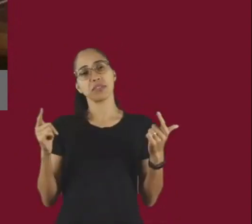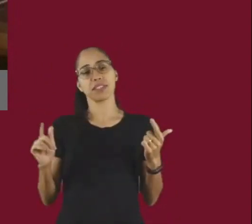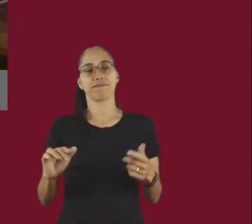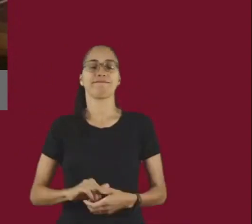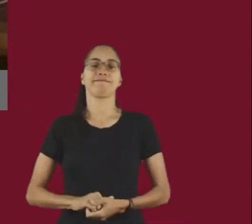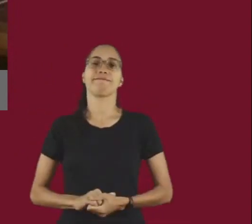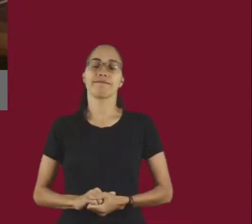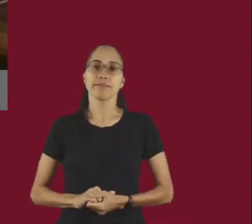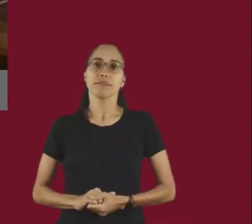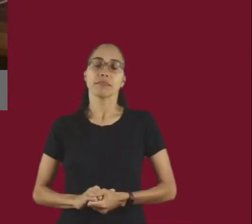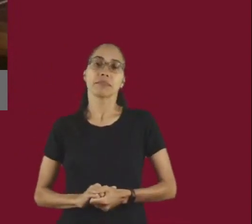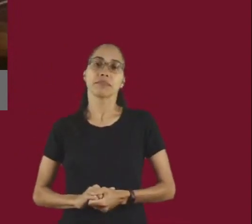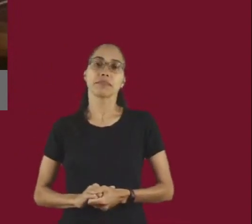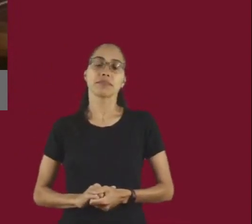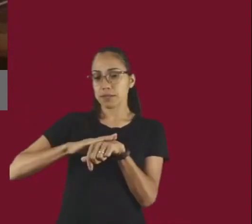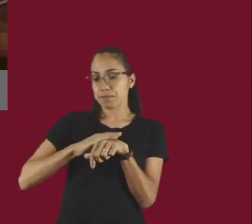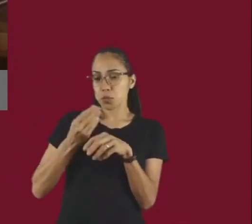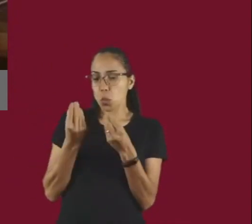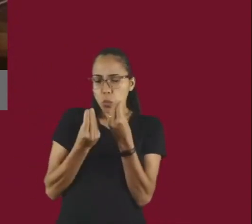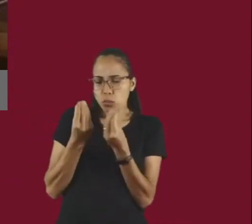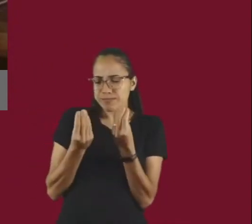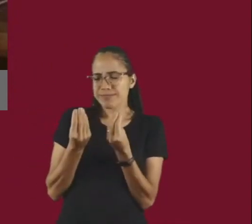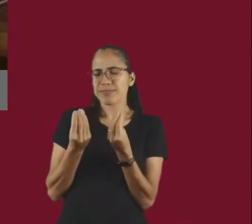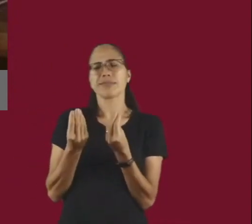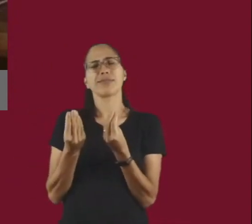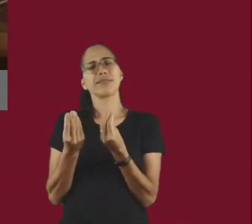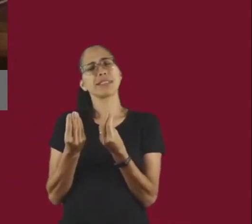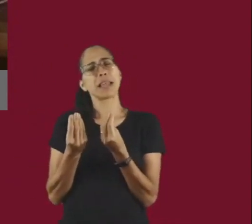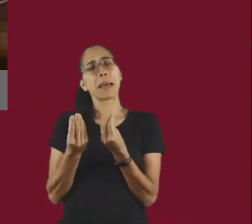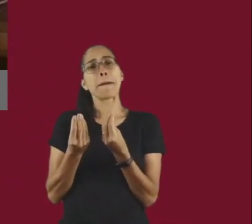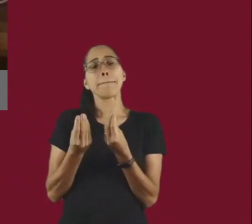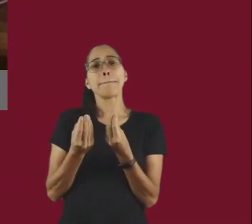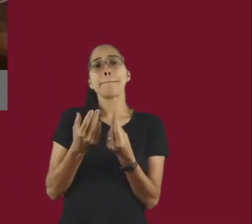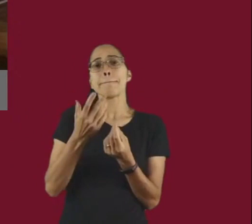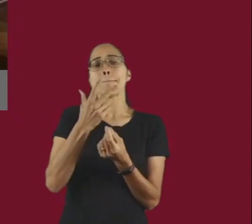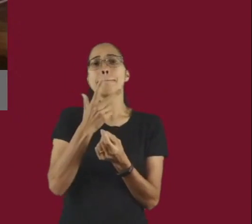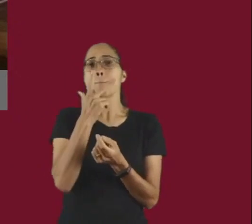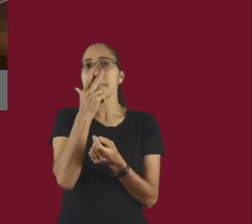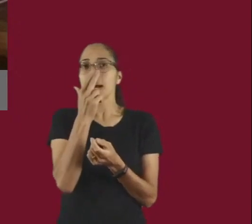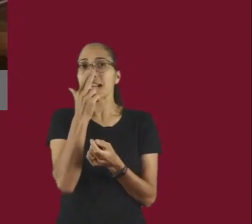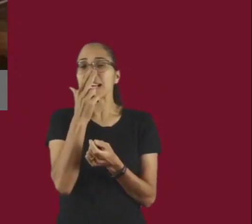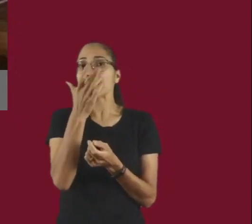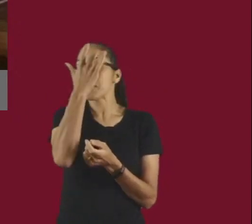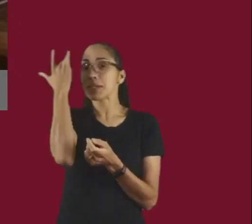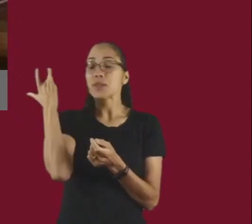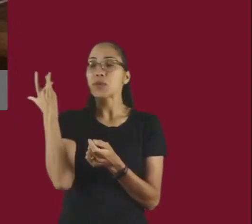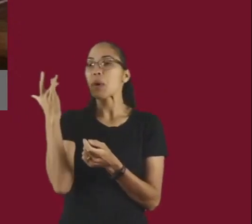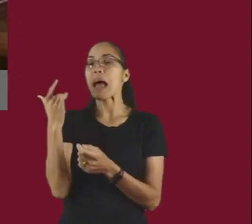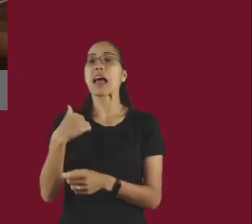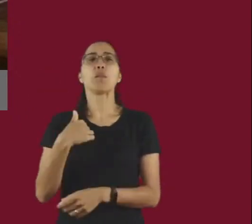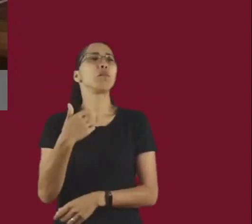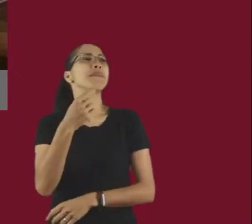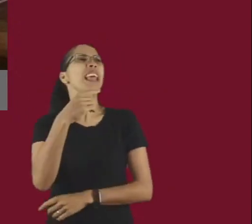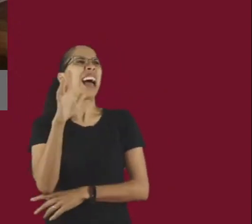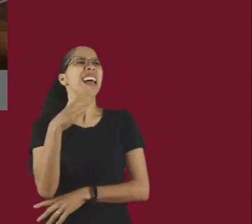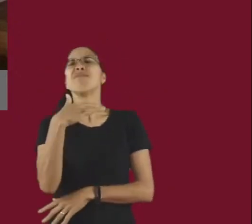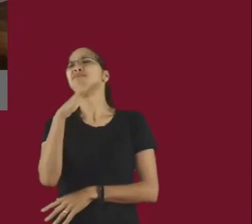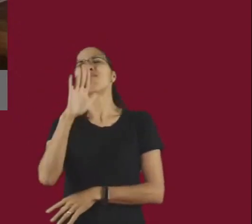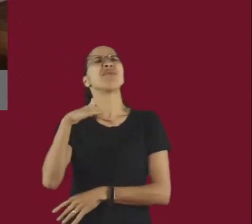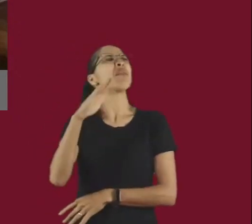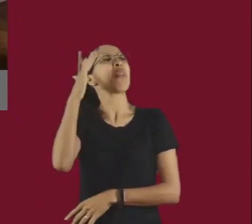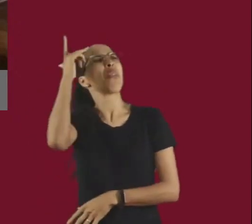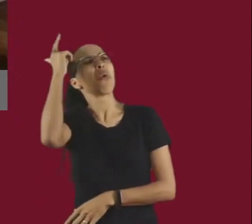A minha sensação é porque, assim, que parece que as pessoas acham que elas ainda têm escolha. Assim, uma ilusão de que elas ainda